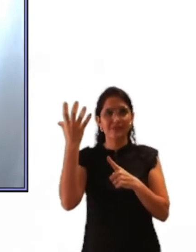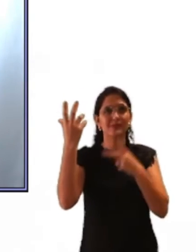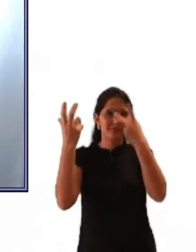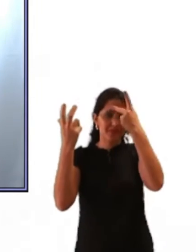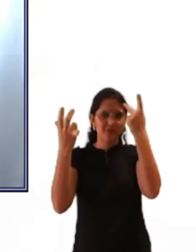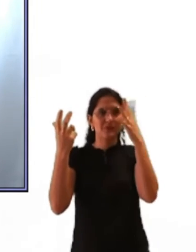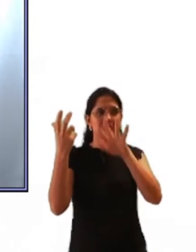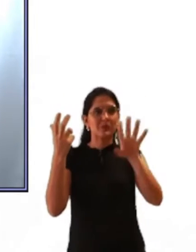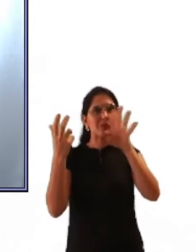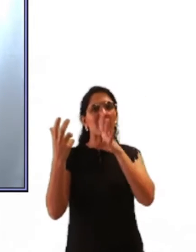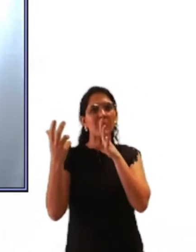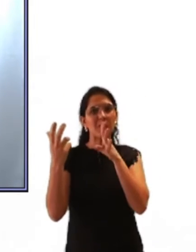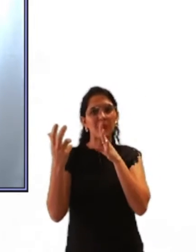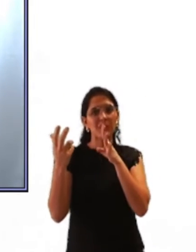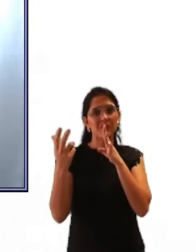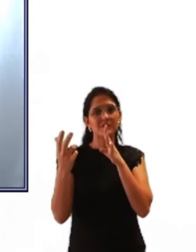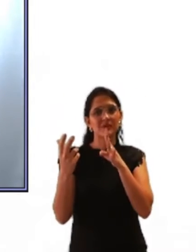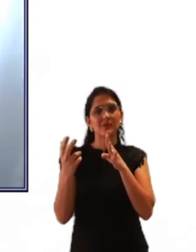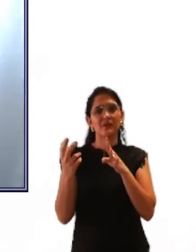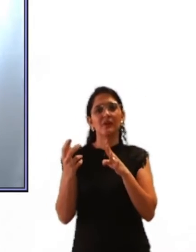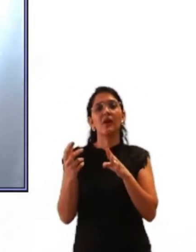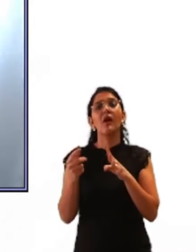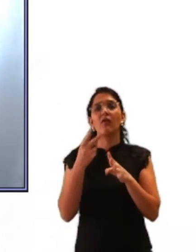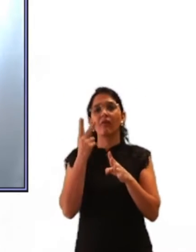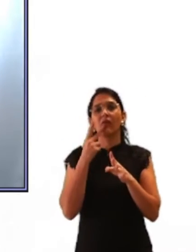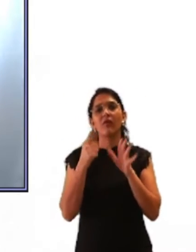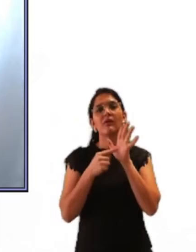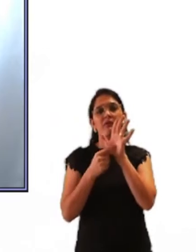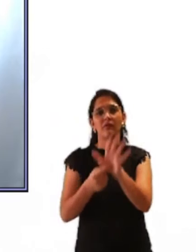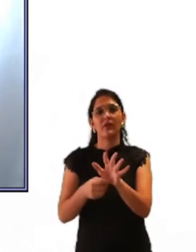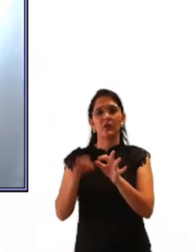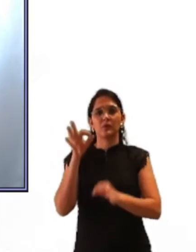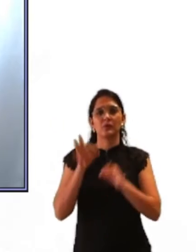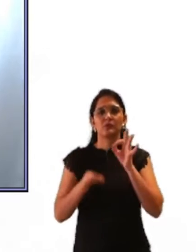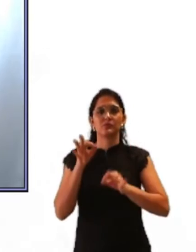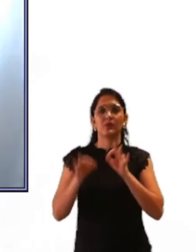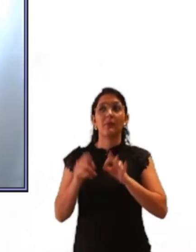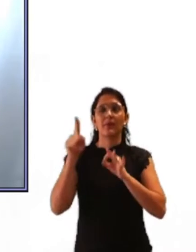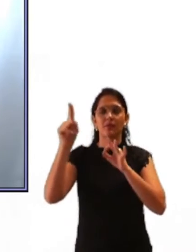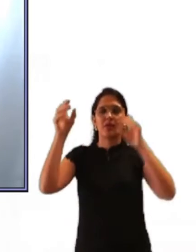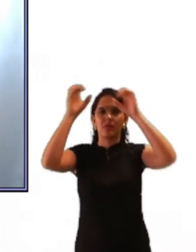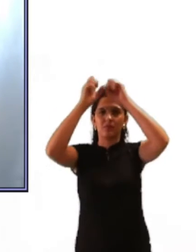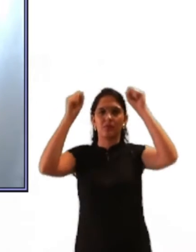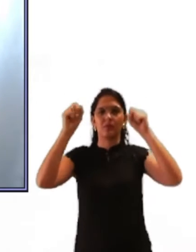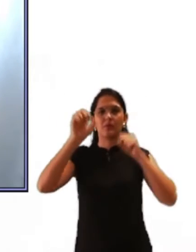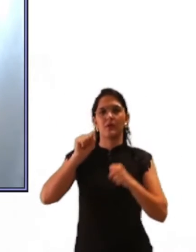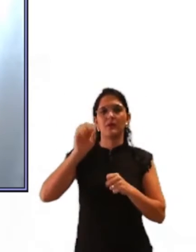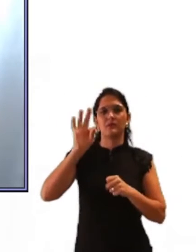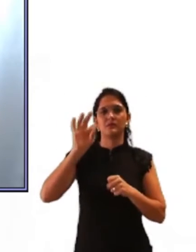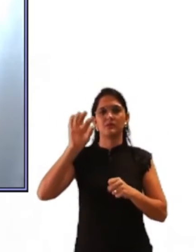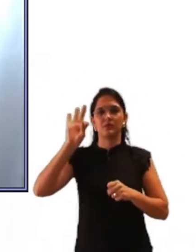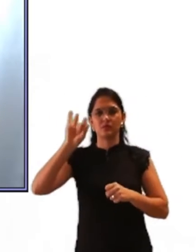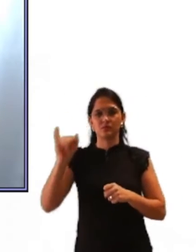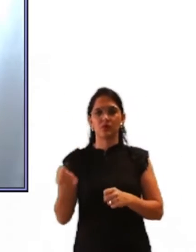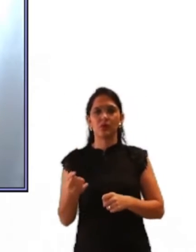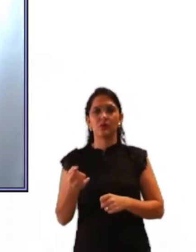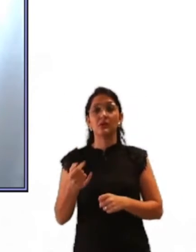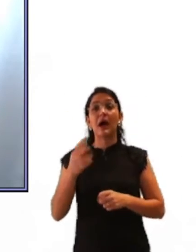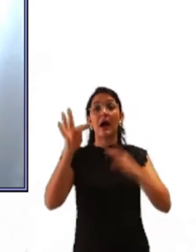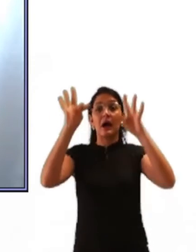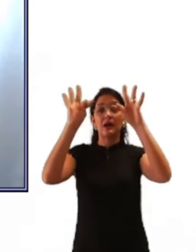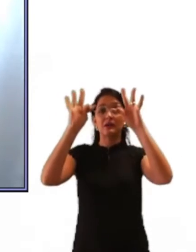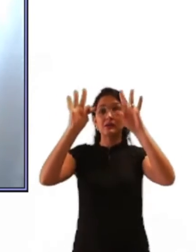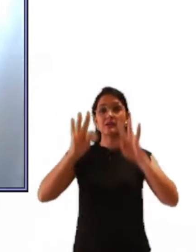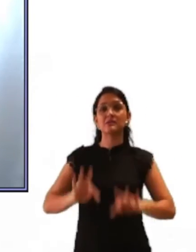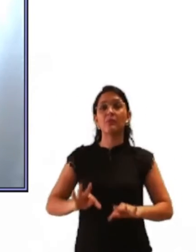conhecido, até foi um caso que a gente vai ver que foi julgado pelo STJ, está completando um ano, que a testemunha dizia que o autor do crime